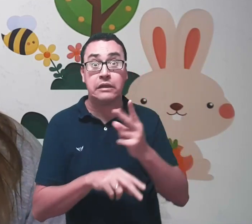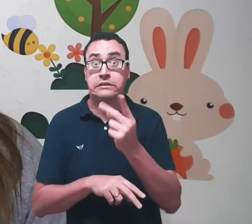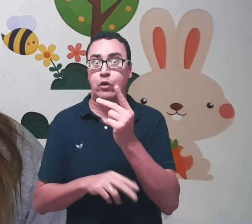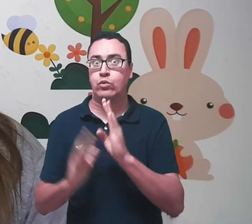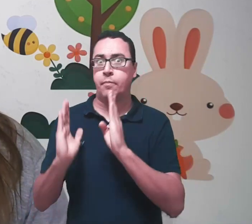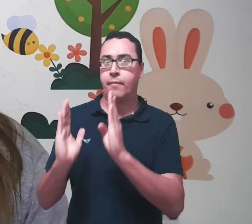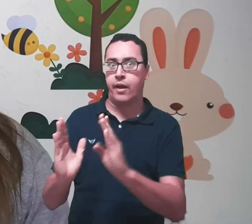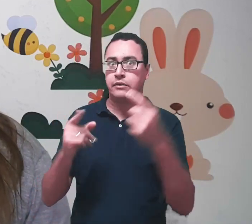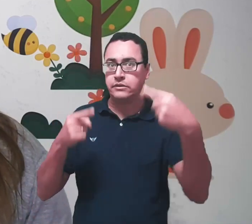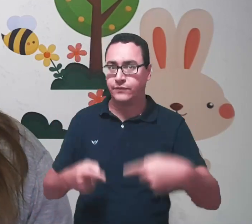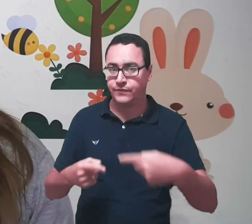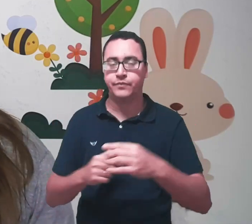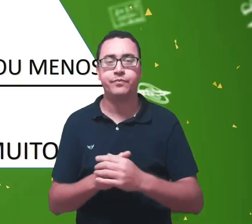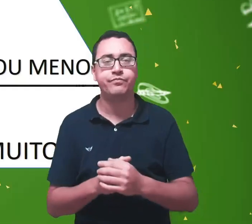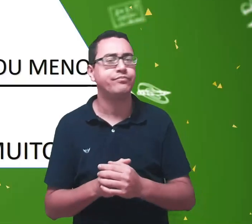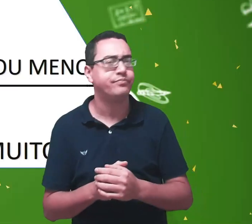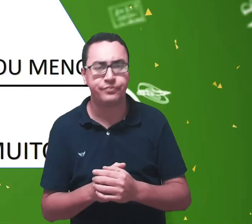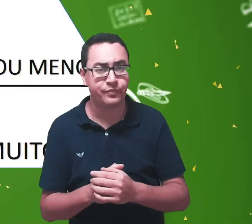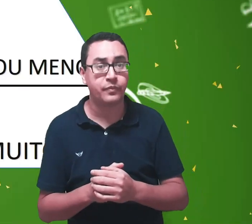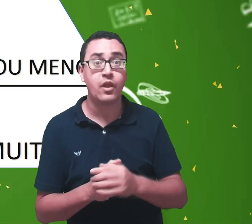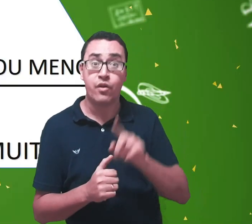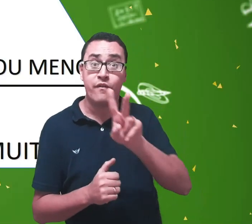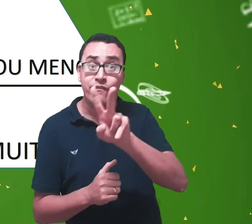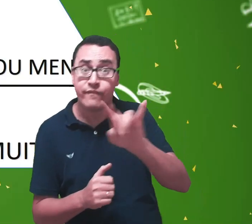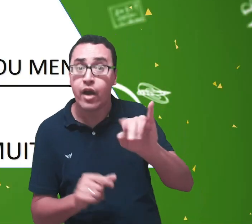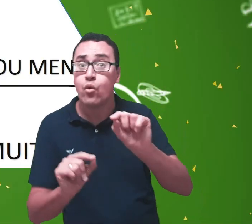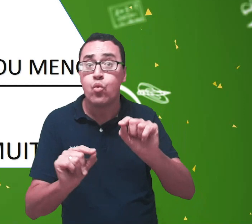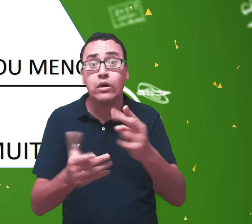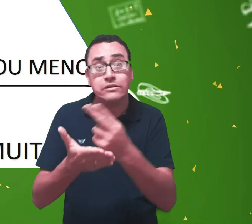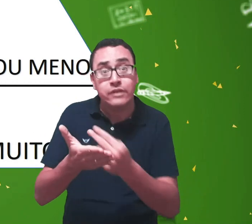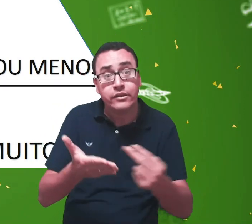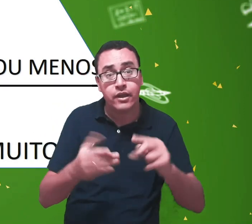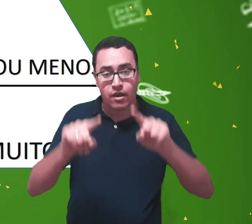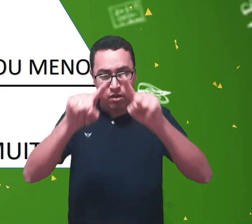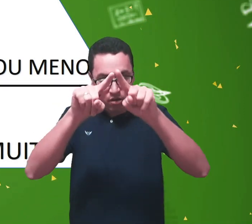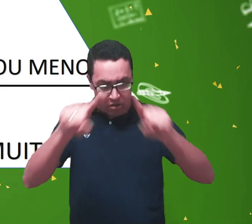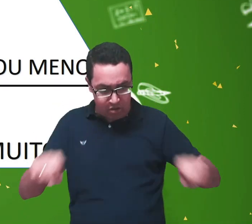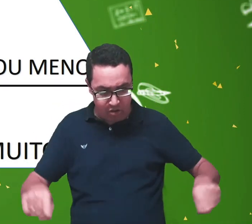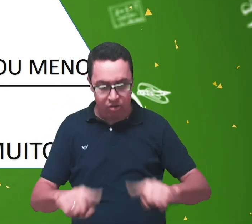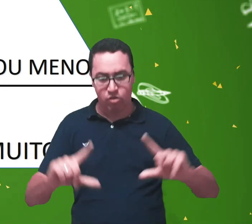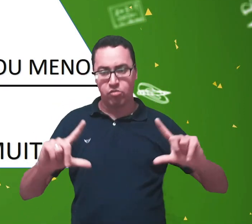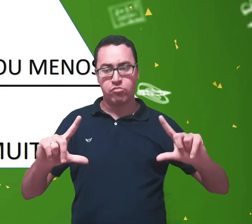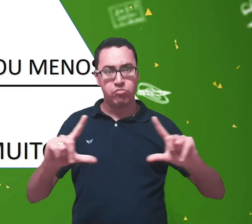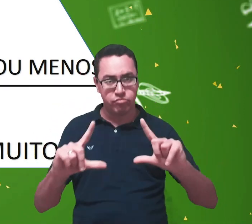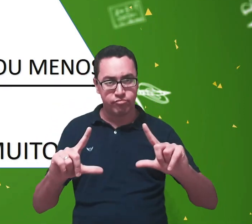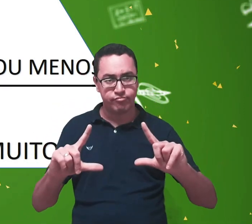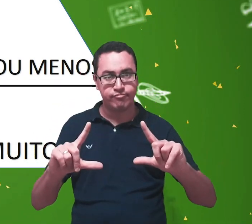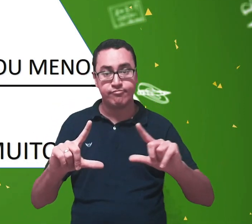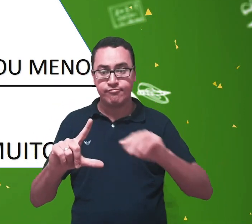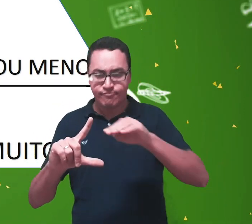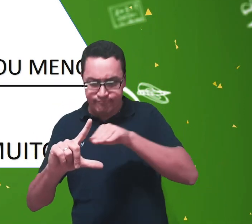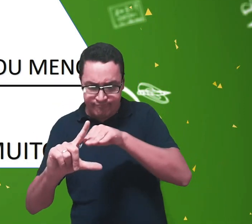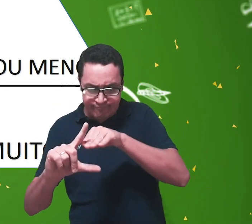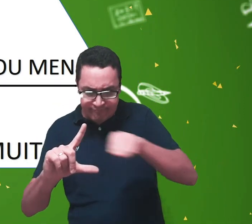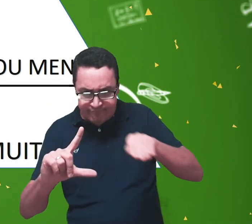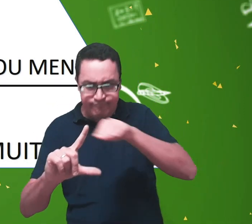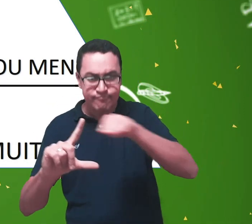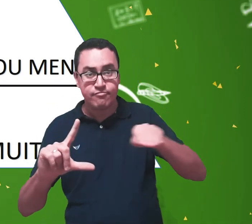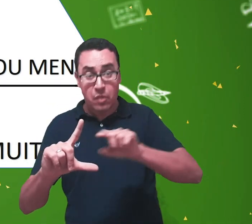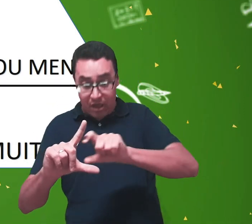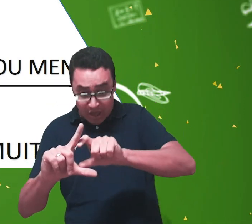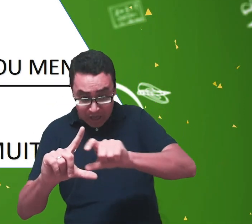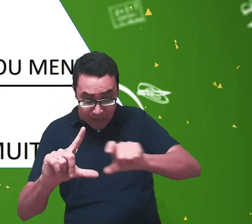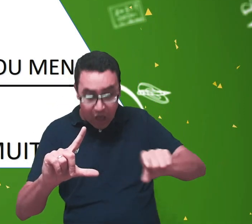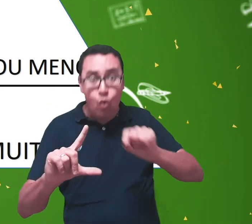do desafio. Você vai desenhar um triângulo separado em três partes. Na